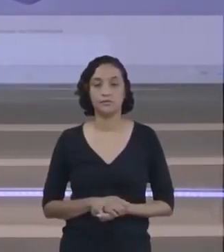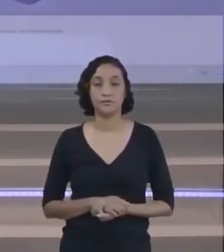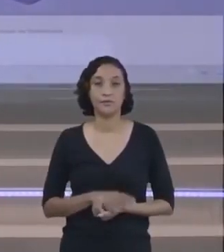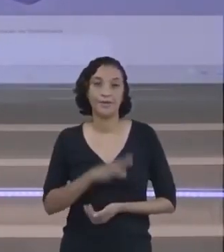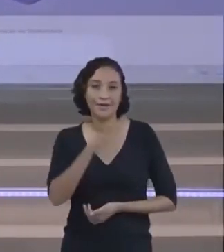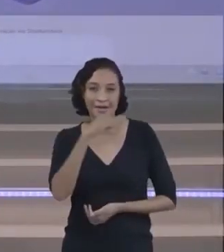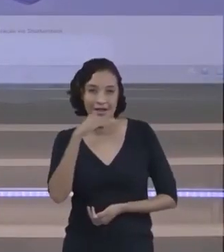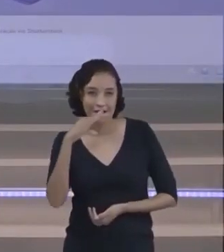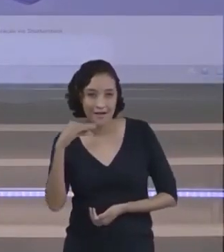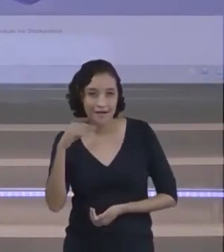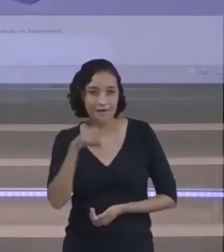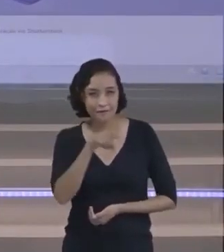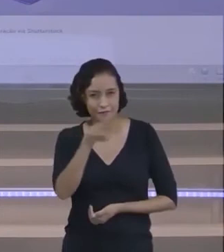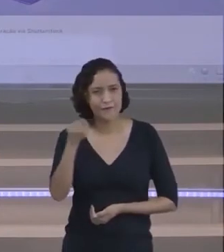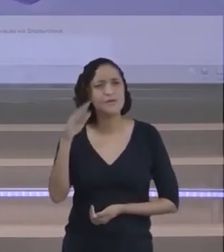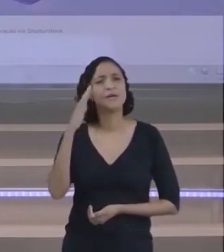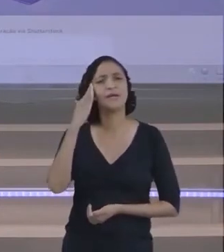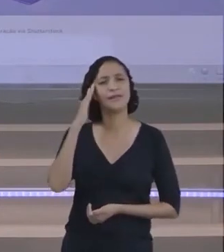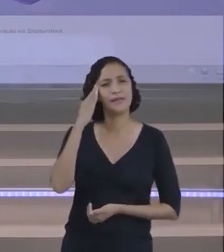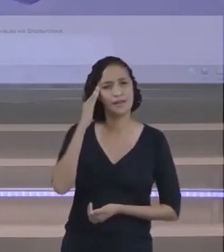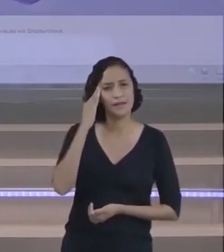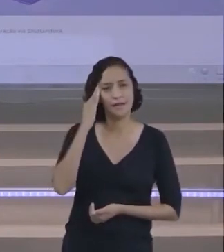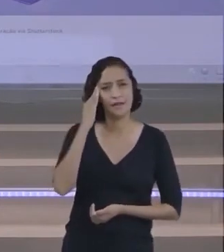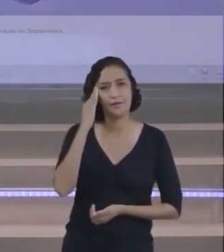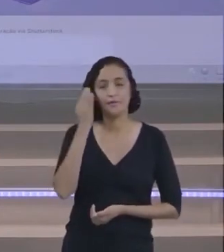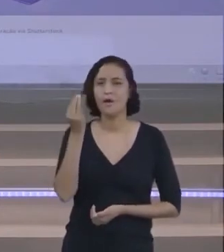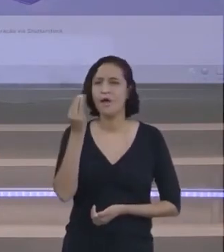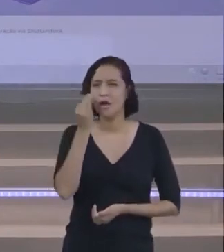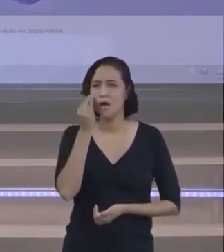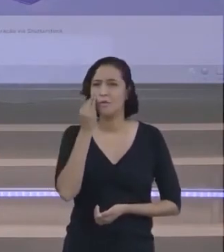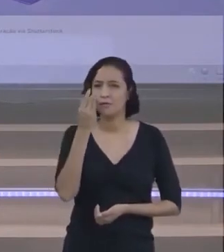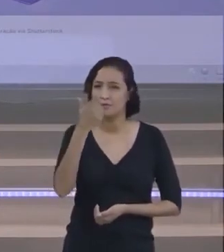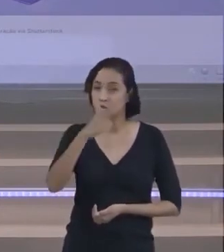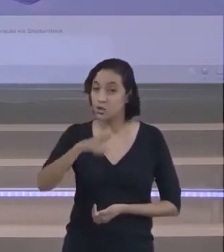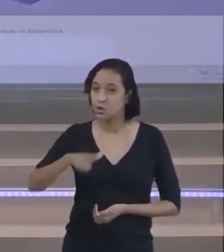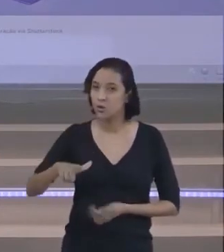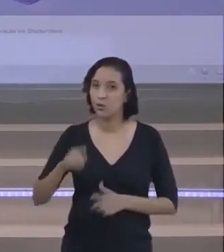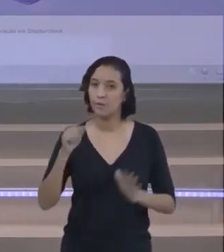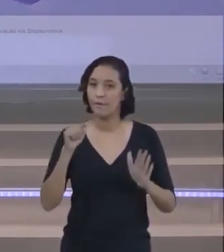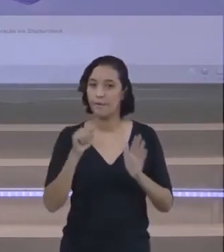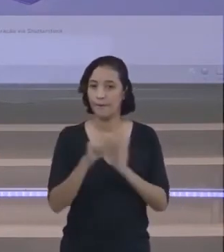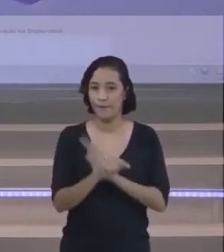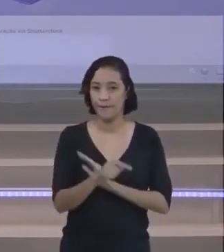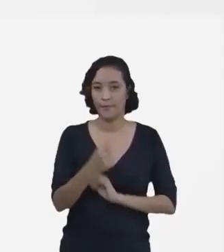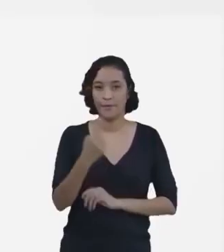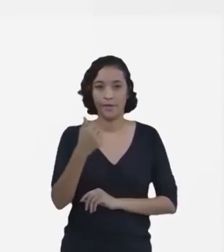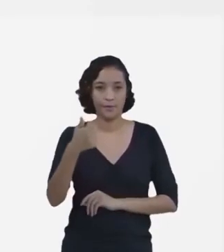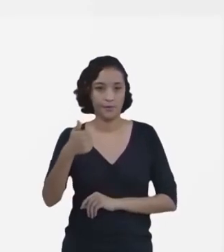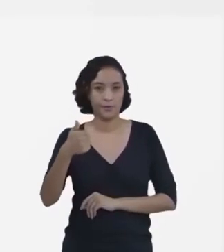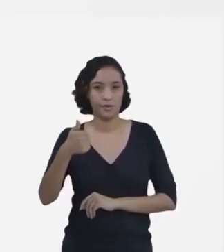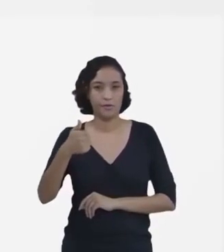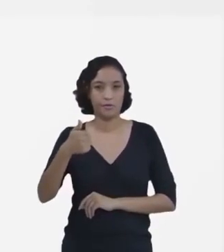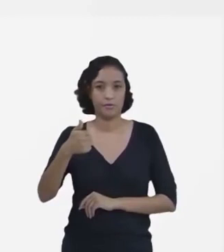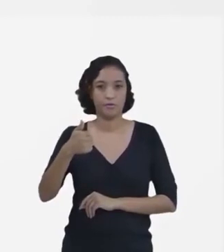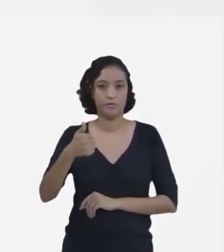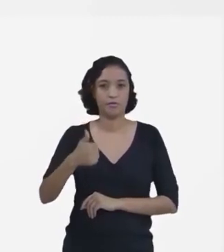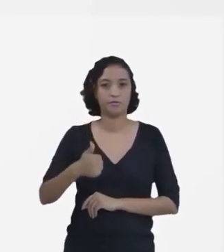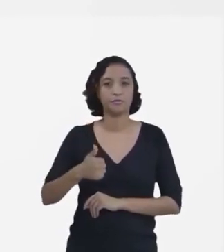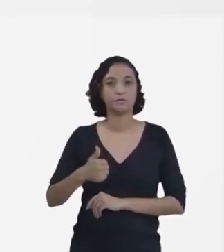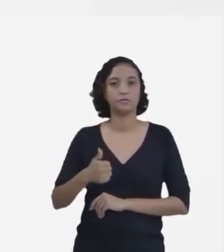Crianças, vocês entenderam? Então, vamos ler novamente a questão 1. Vamos, leiam comigo. Vamos ler novamente